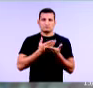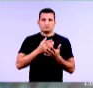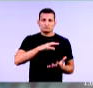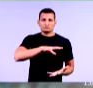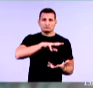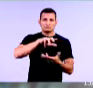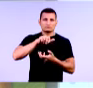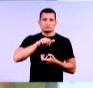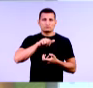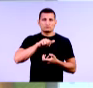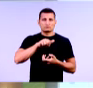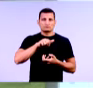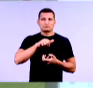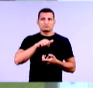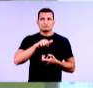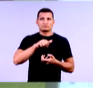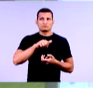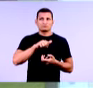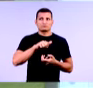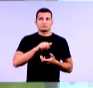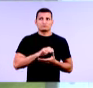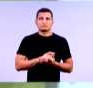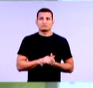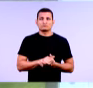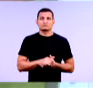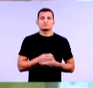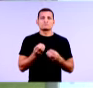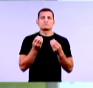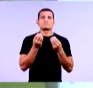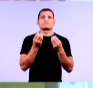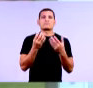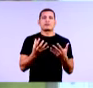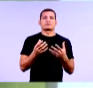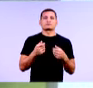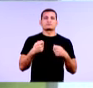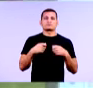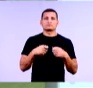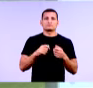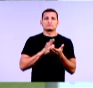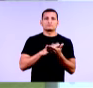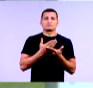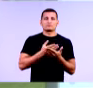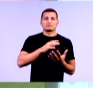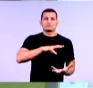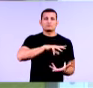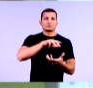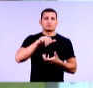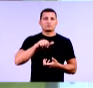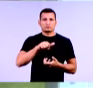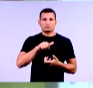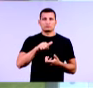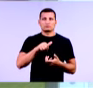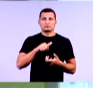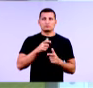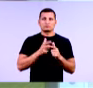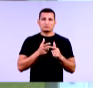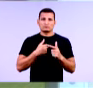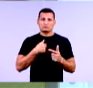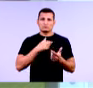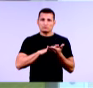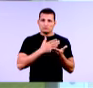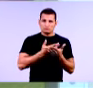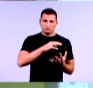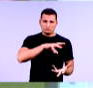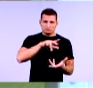da nossa volta. Então, para que eu preciso interpretar o mundo de uma maneira mais correta? Porque se eu interpretar ele de uma